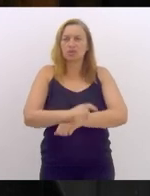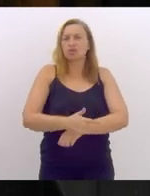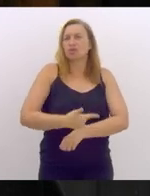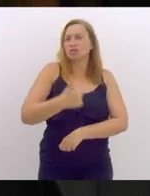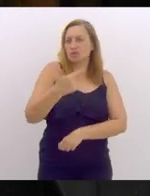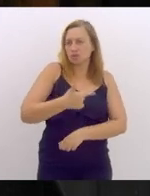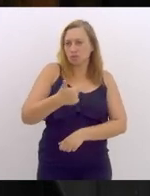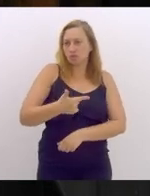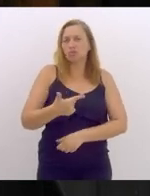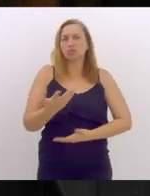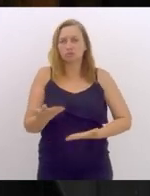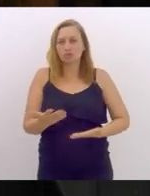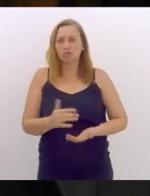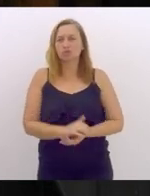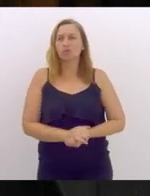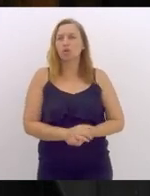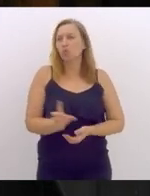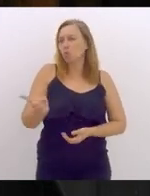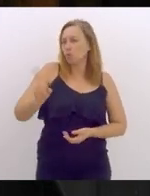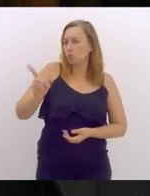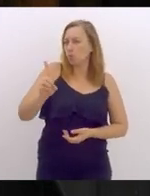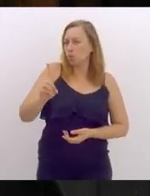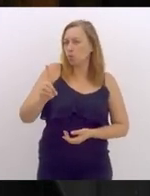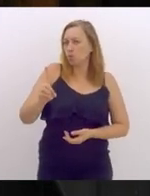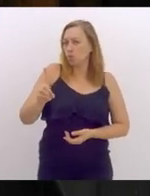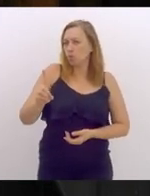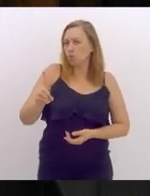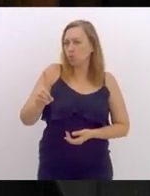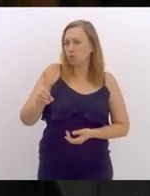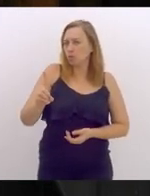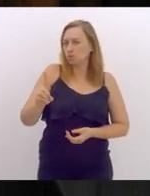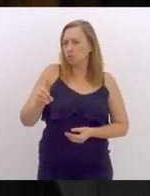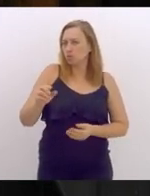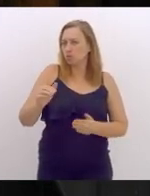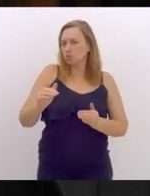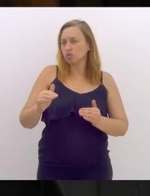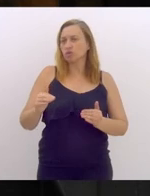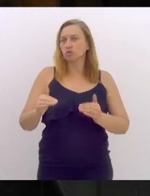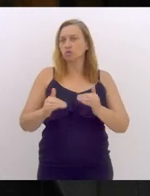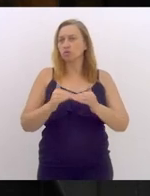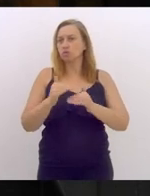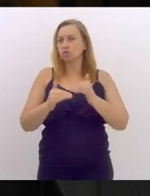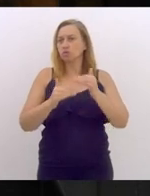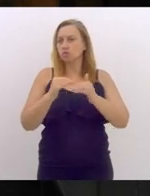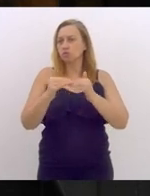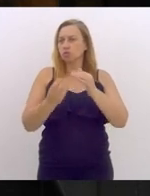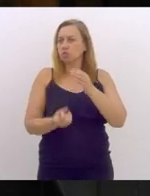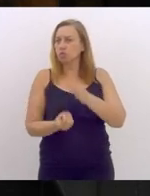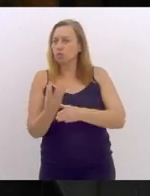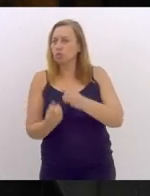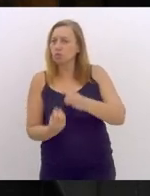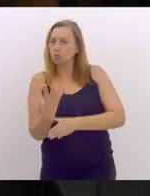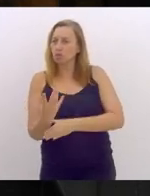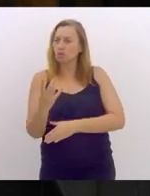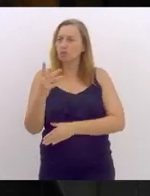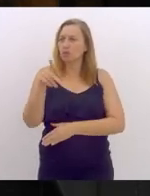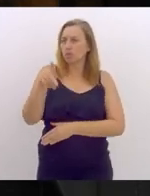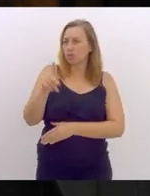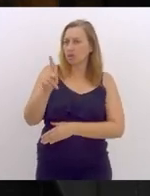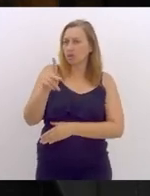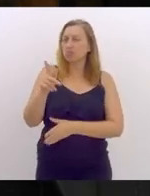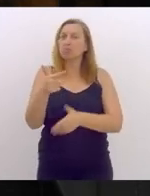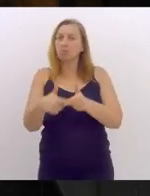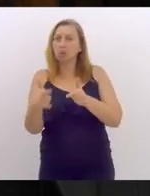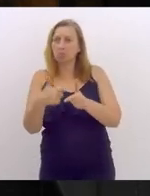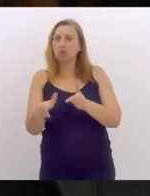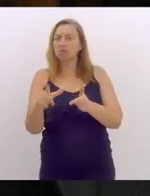se veste o dólar via numa descendente a produção petrolífera começou a